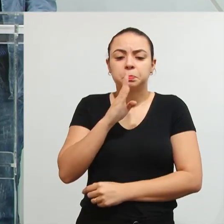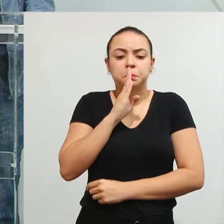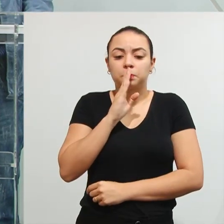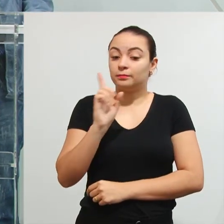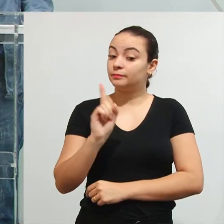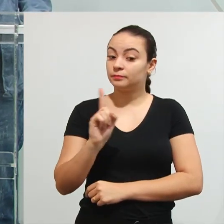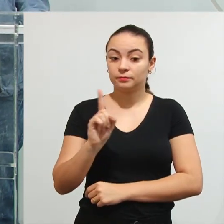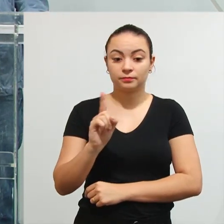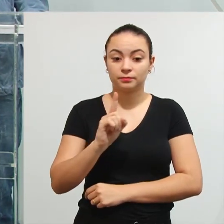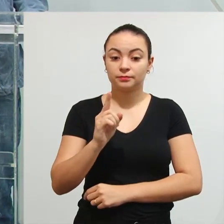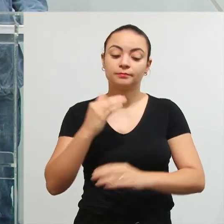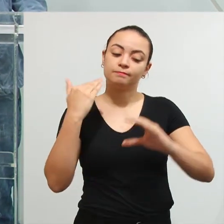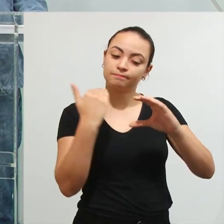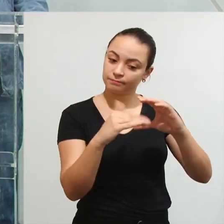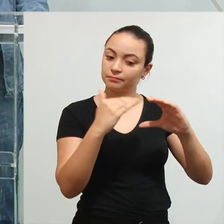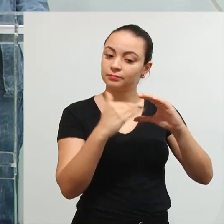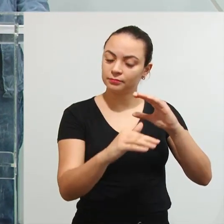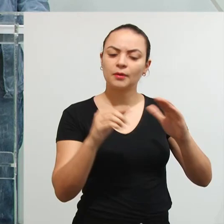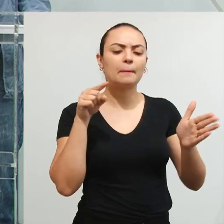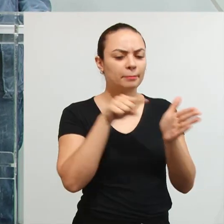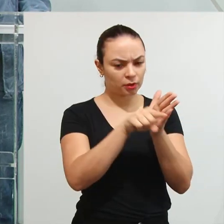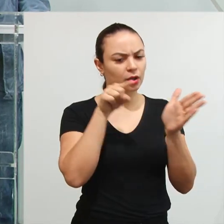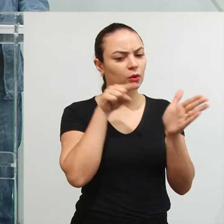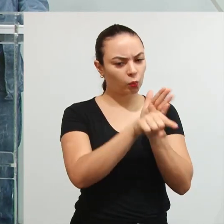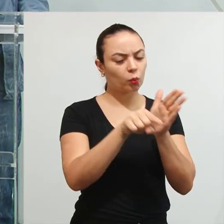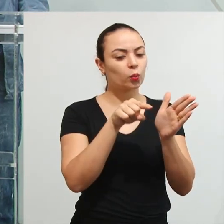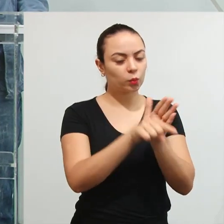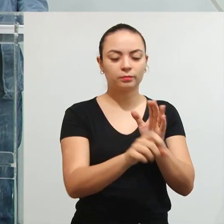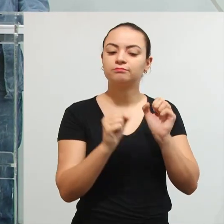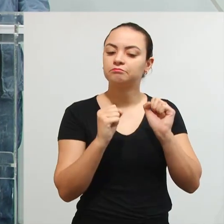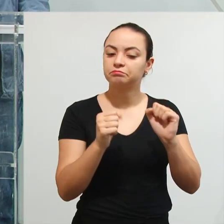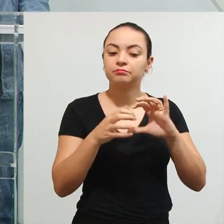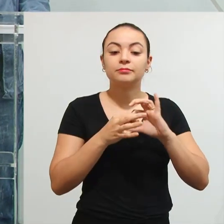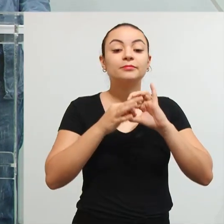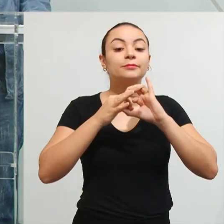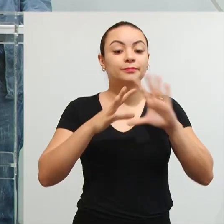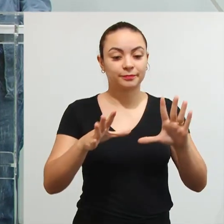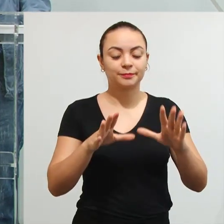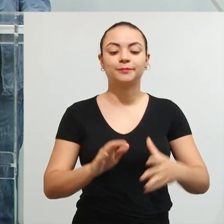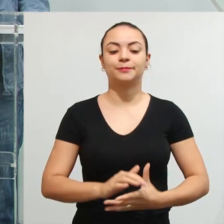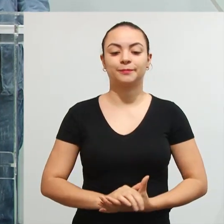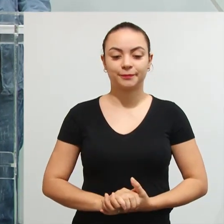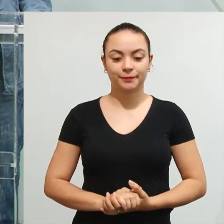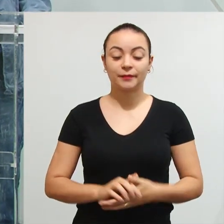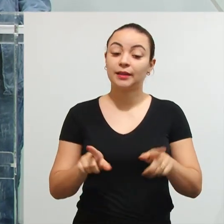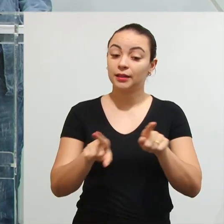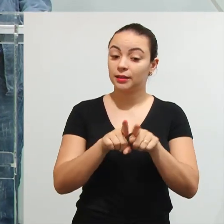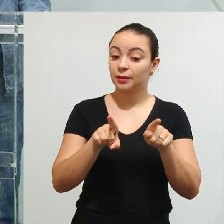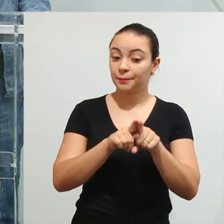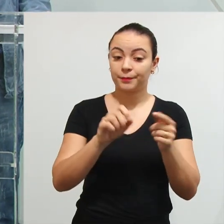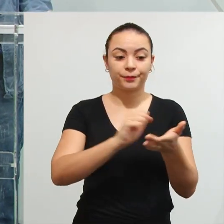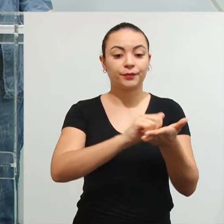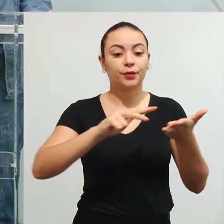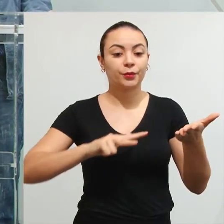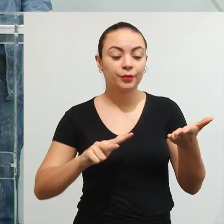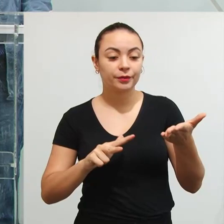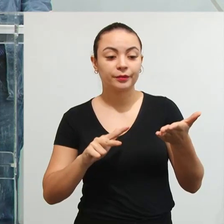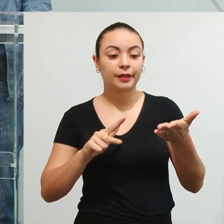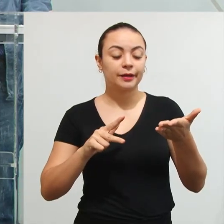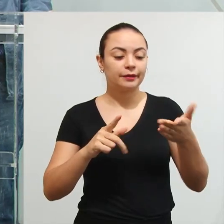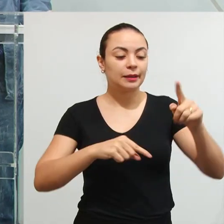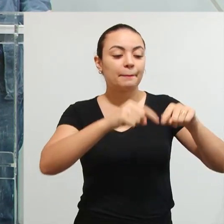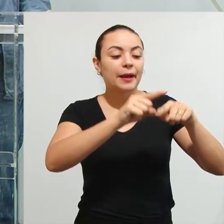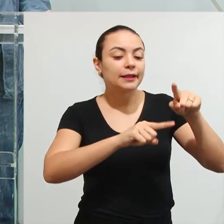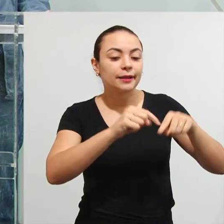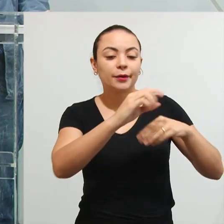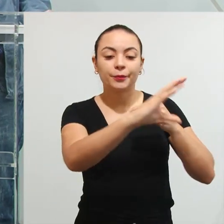material do AVA, além dos slides, terão materiais complementares, alguns simulados que você pode fazer para validar a sua